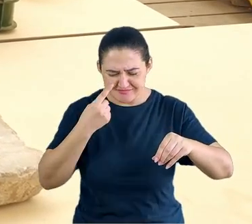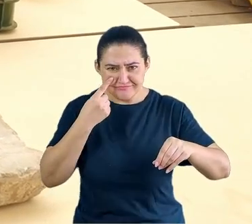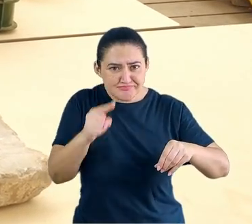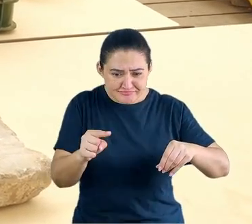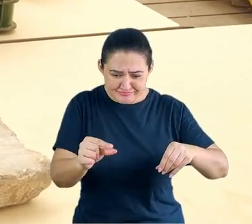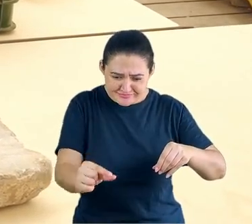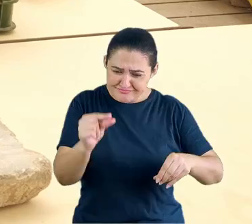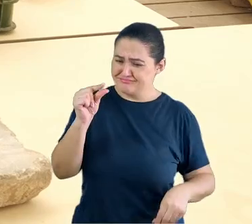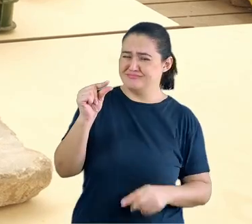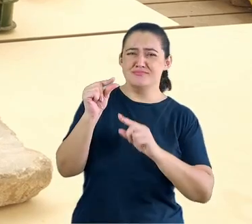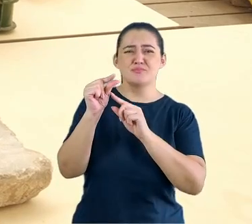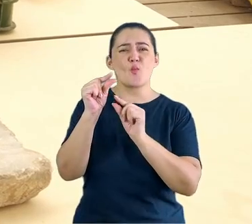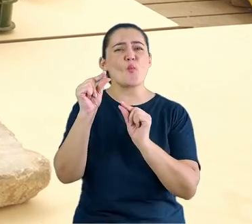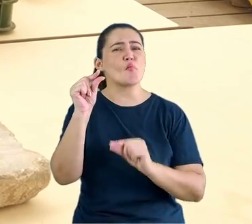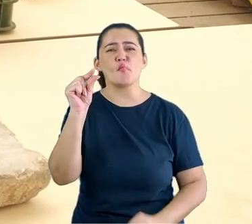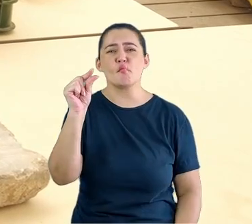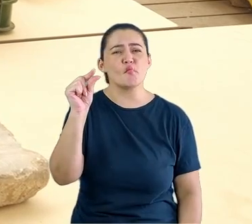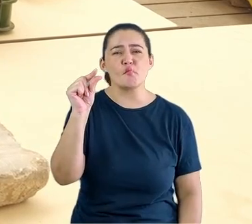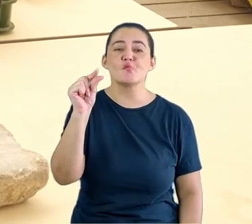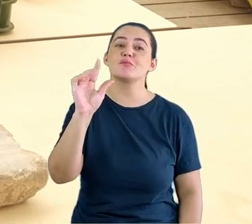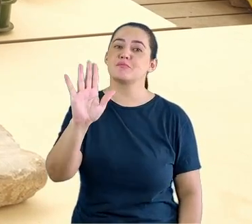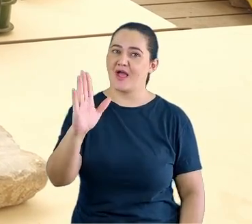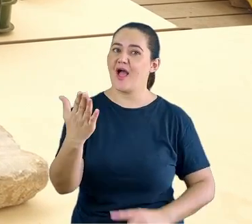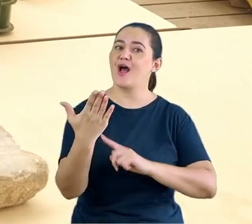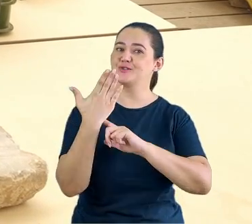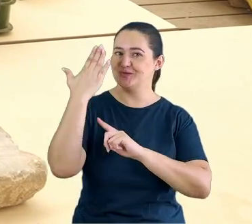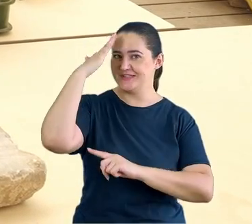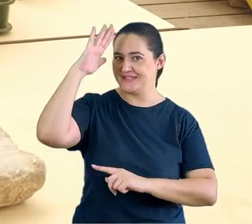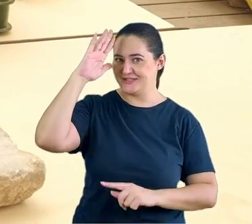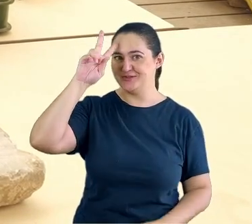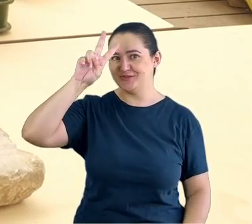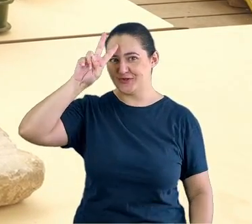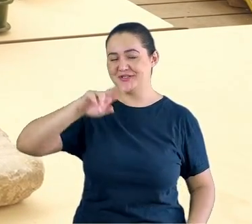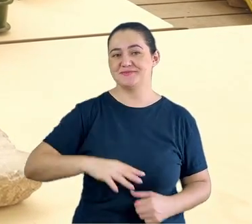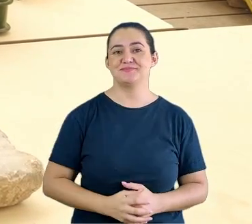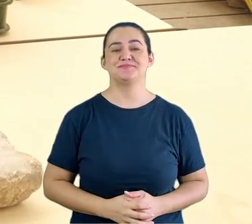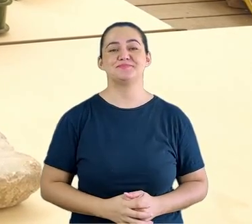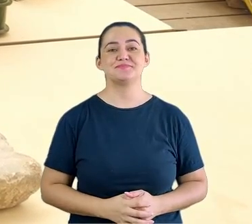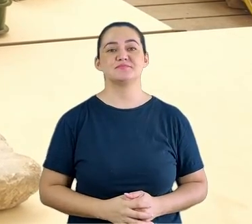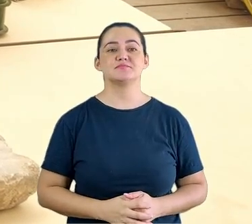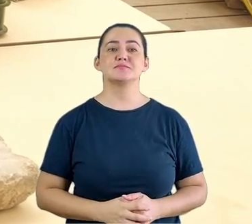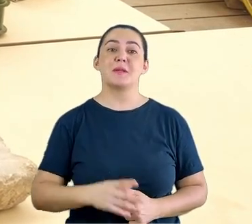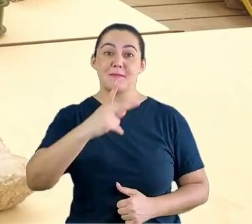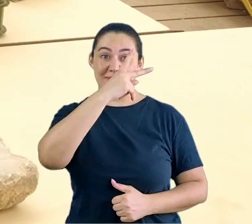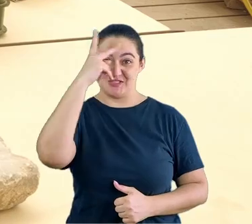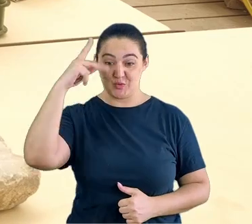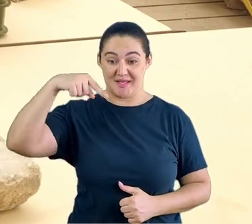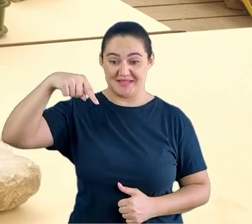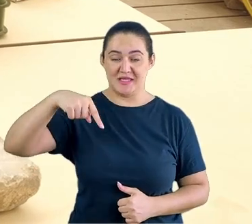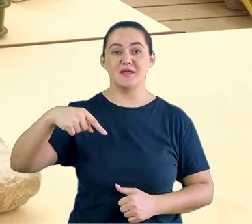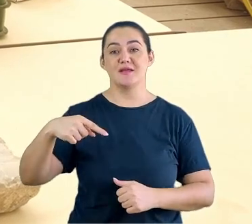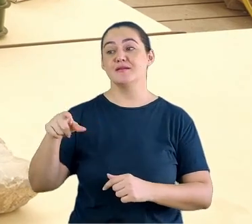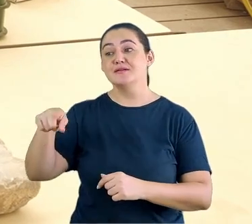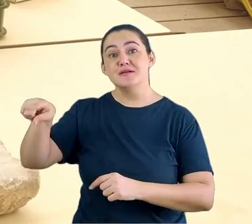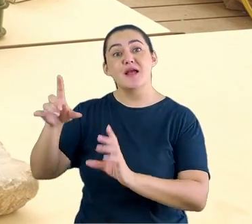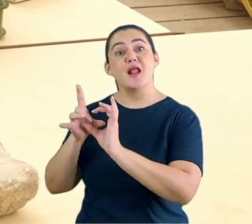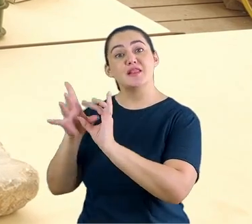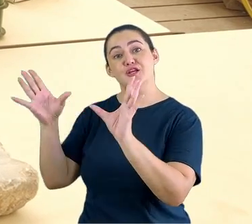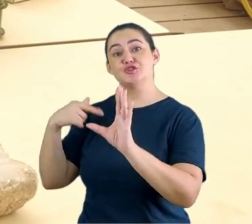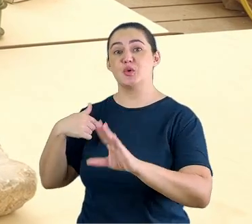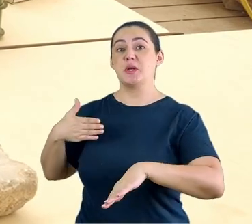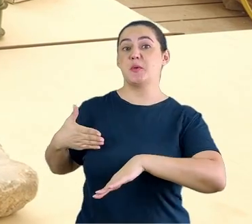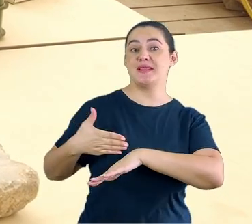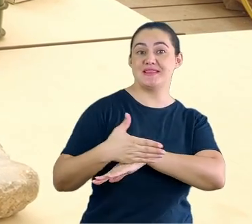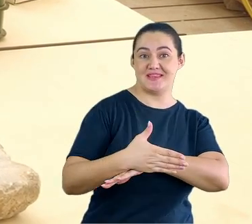elementos às vezes muito pequenos, mas que nos ajudam a contar uma história grandiosa. E o pessoal aqui do Sifting Project foi muito gentil